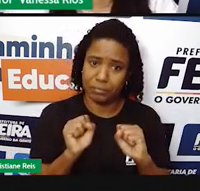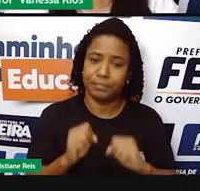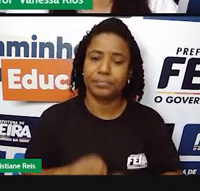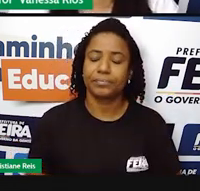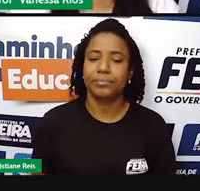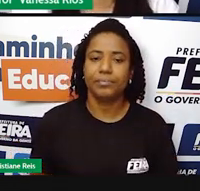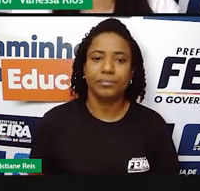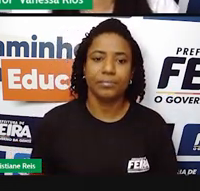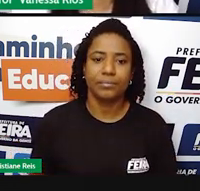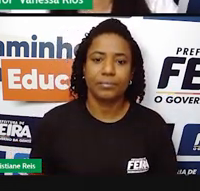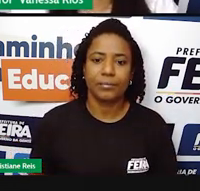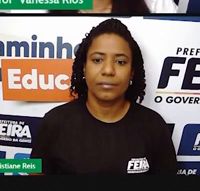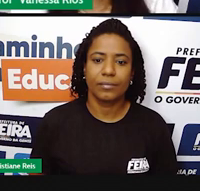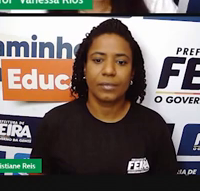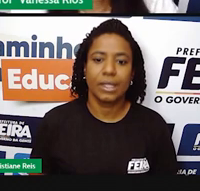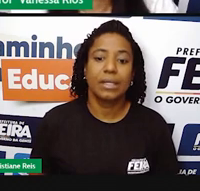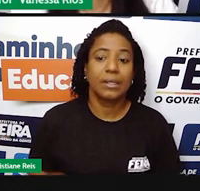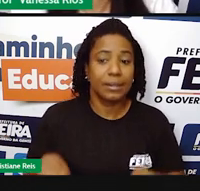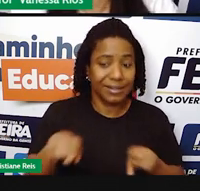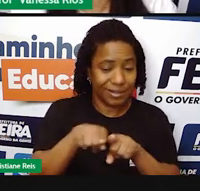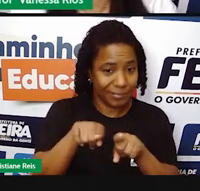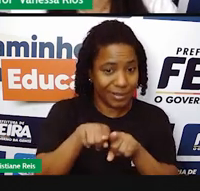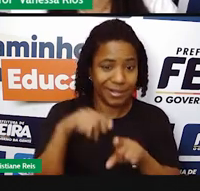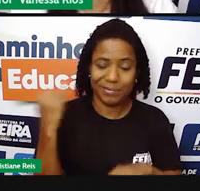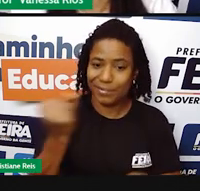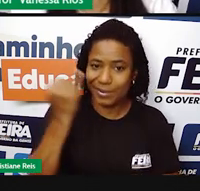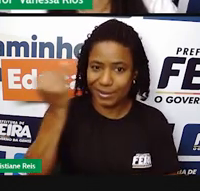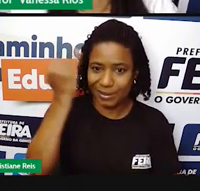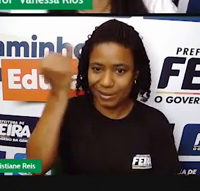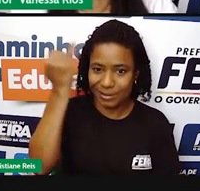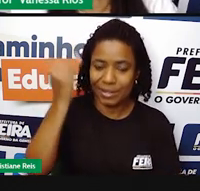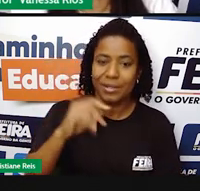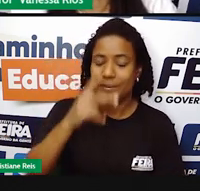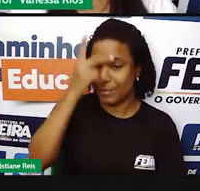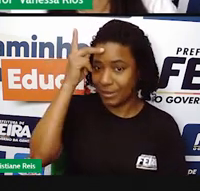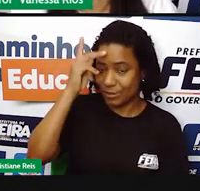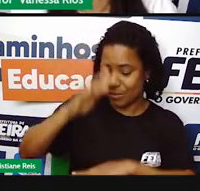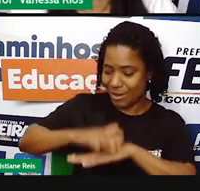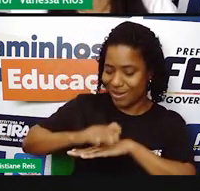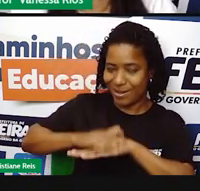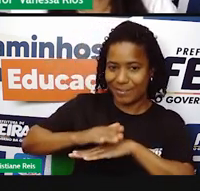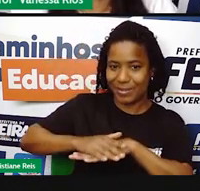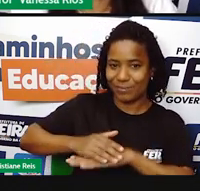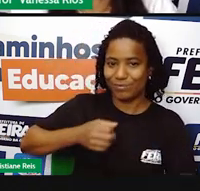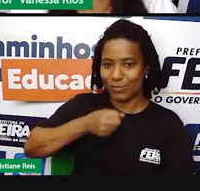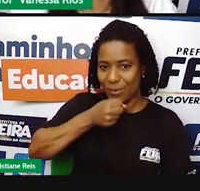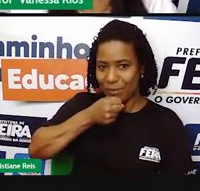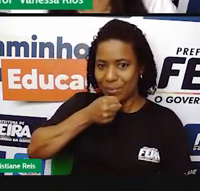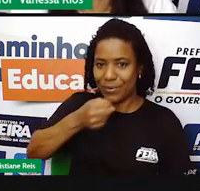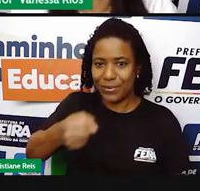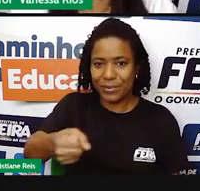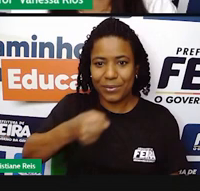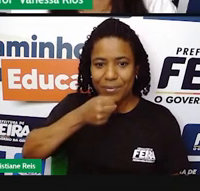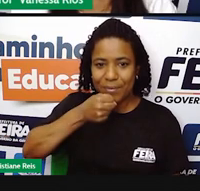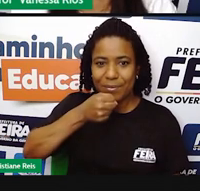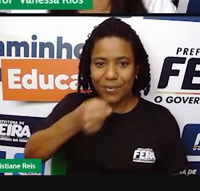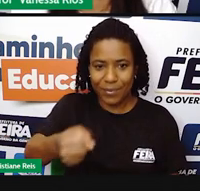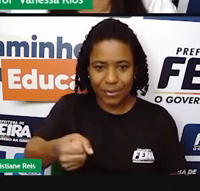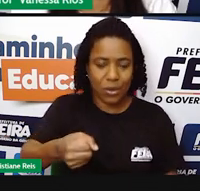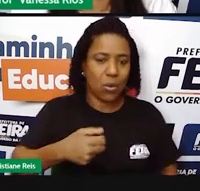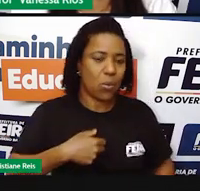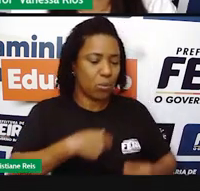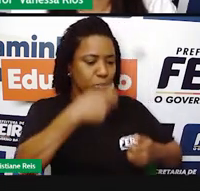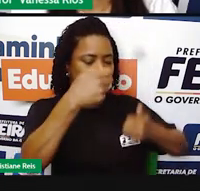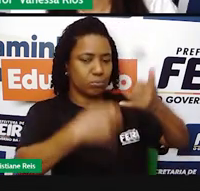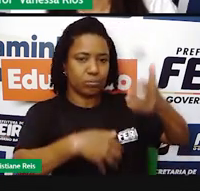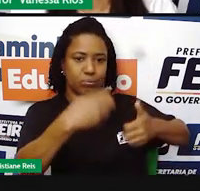E aí vale lembrar que o repórter é a pessoa que está responsável por apresentar a reportagem que aborda temas da